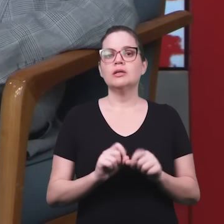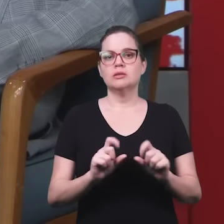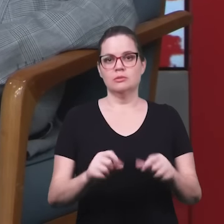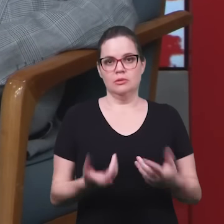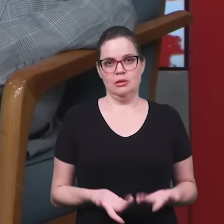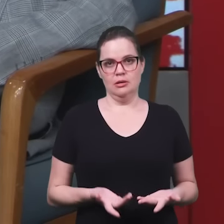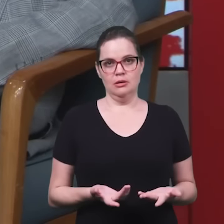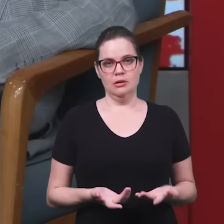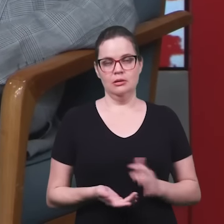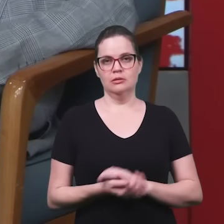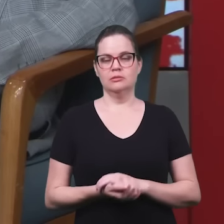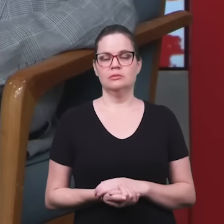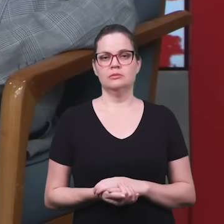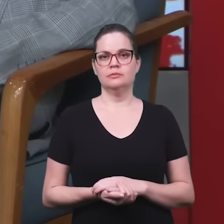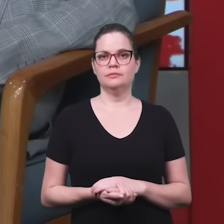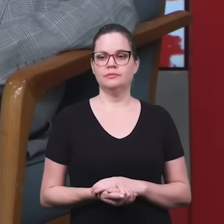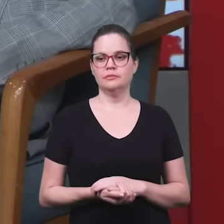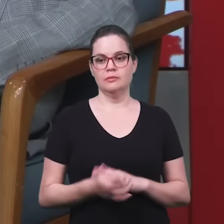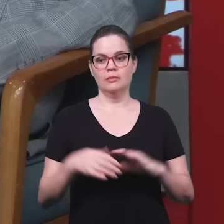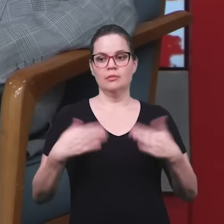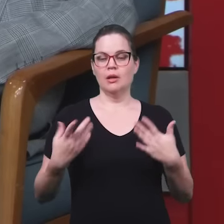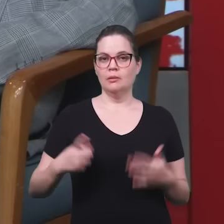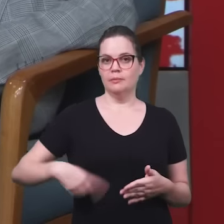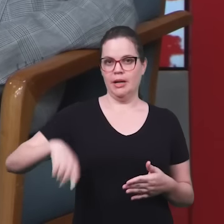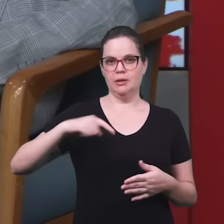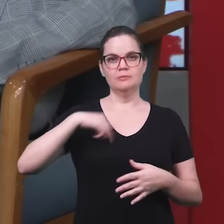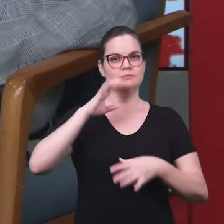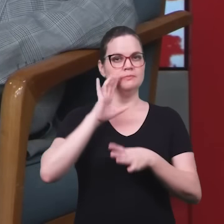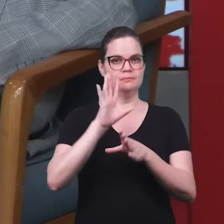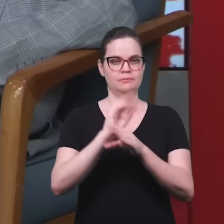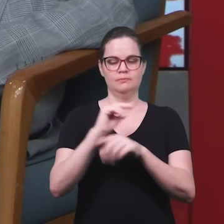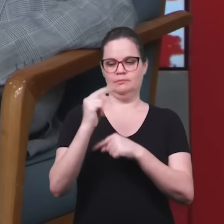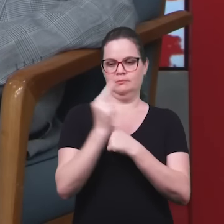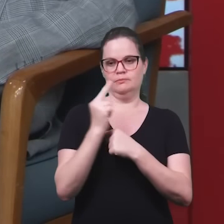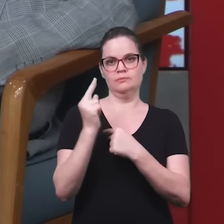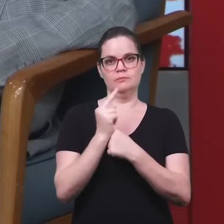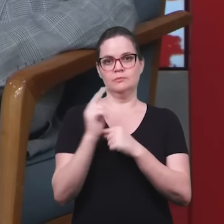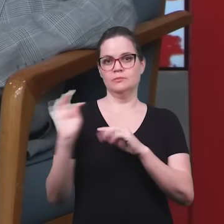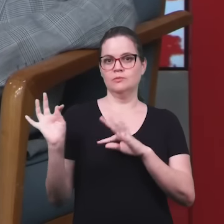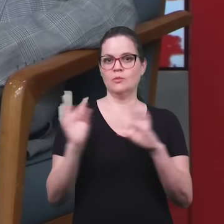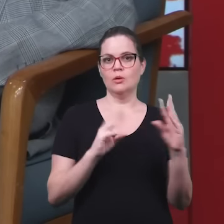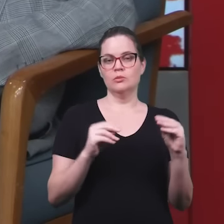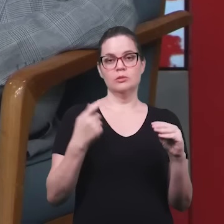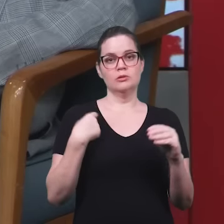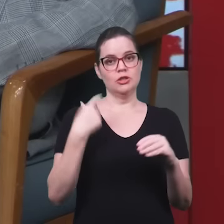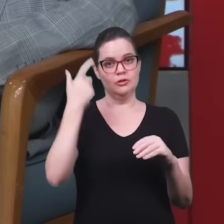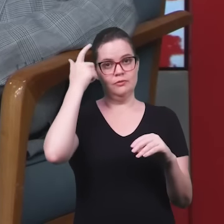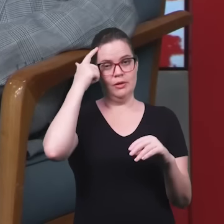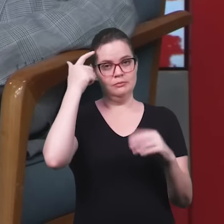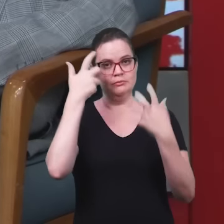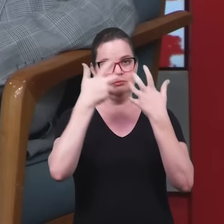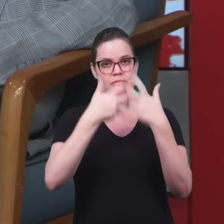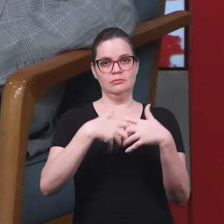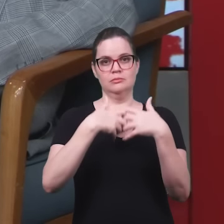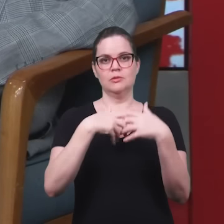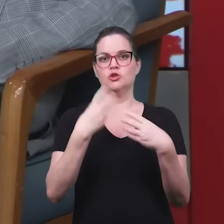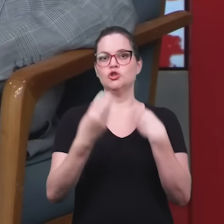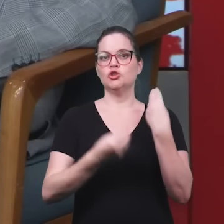Você tem, para preservar isso tudo, você tem as medidas preventivas.